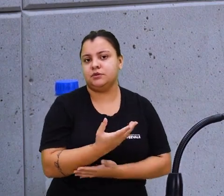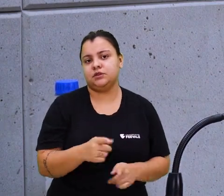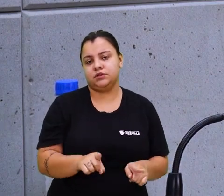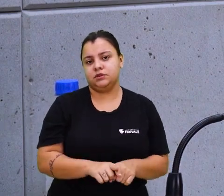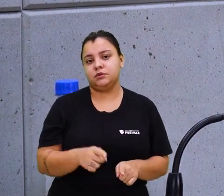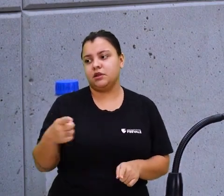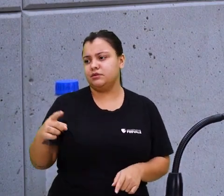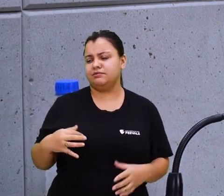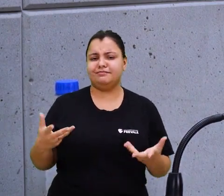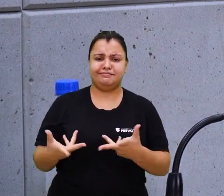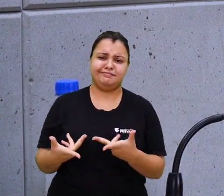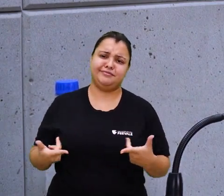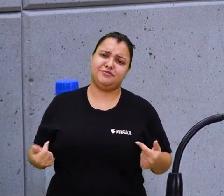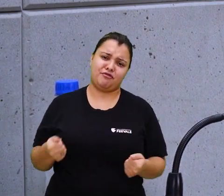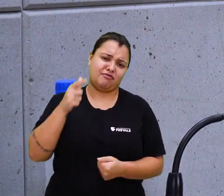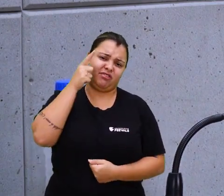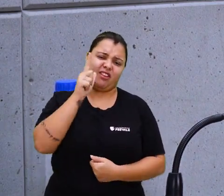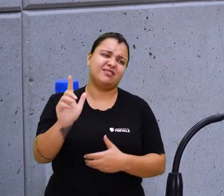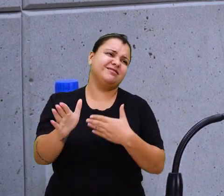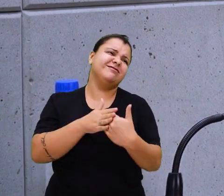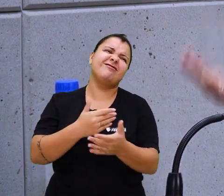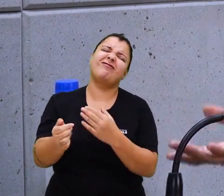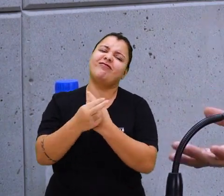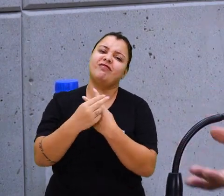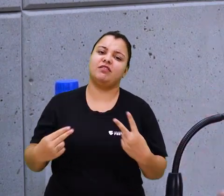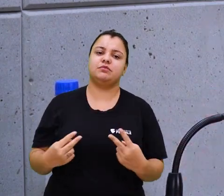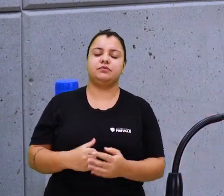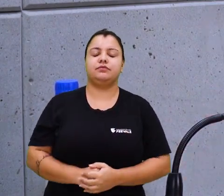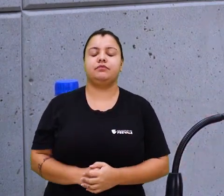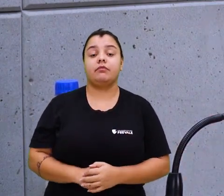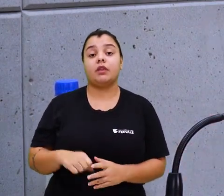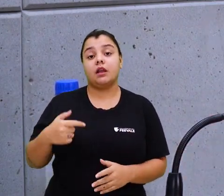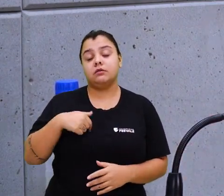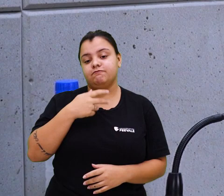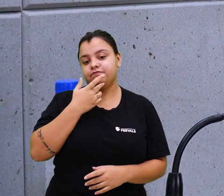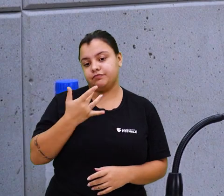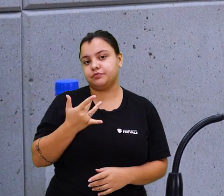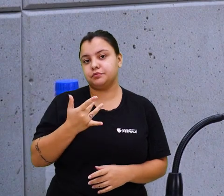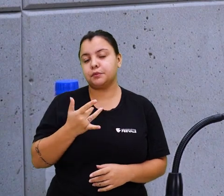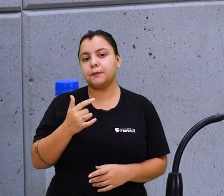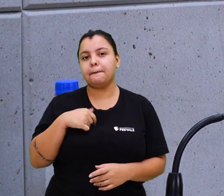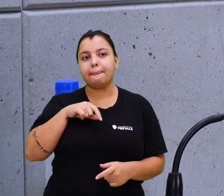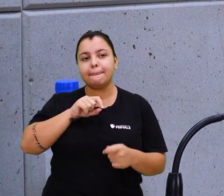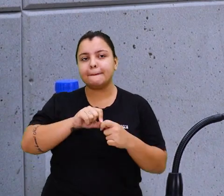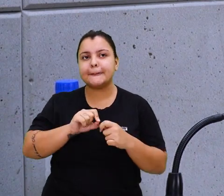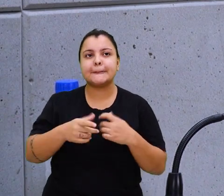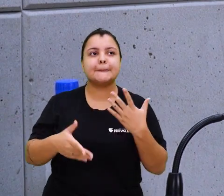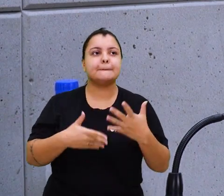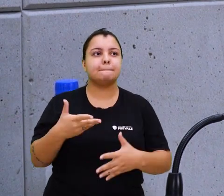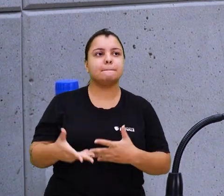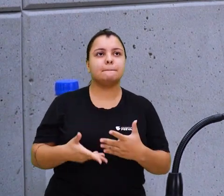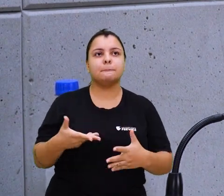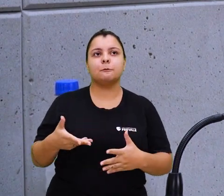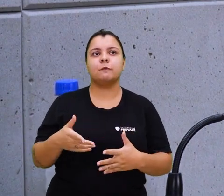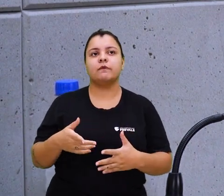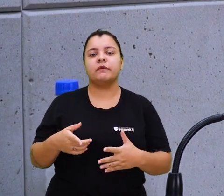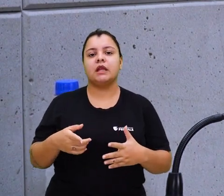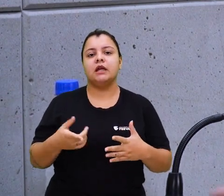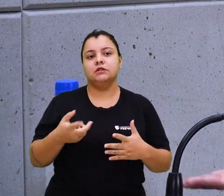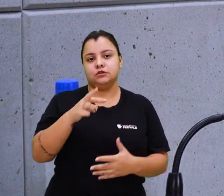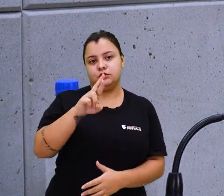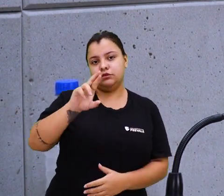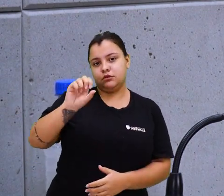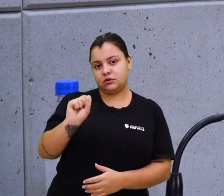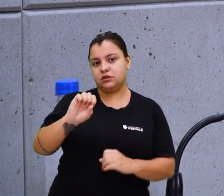incríveis eles conseguem tudo que eles querem né e dentro dessa questão de ser facilitadora dentro do ors